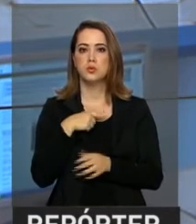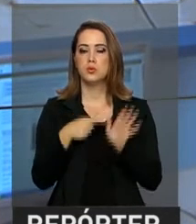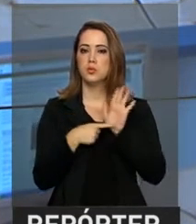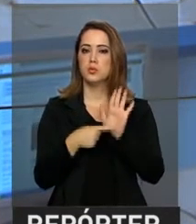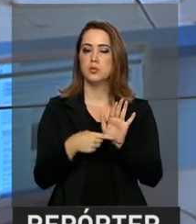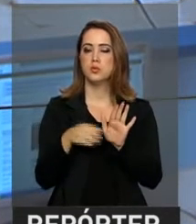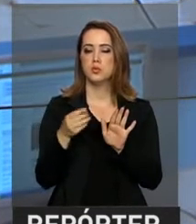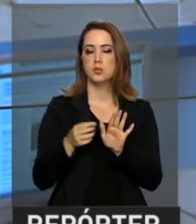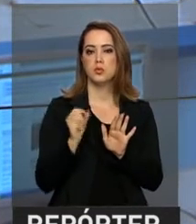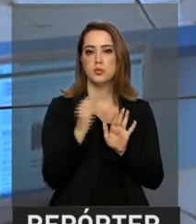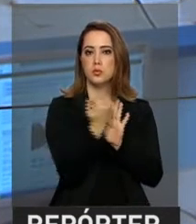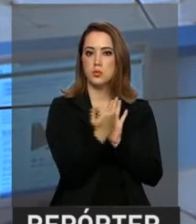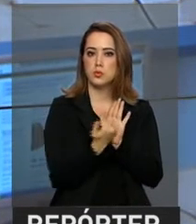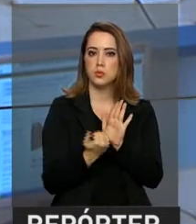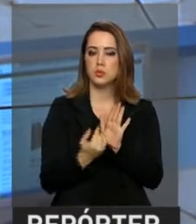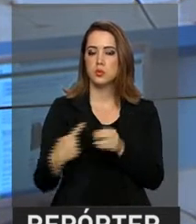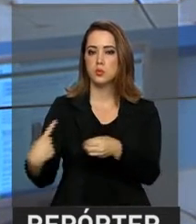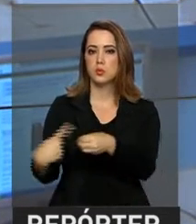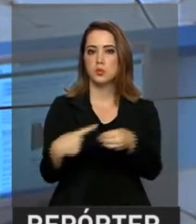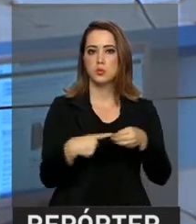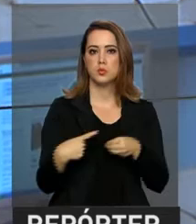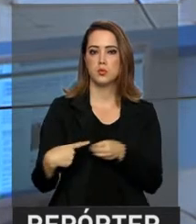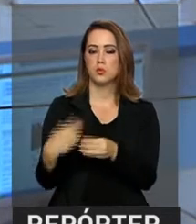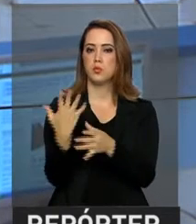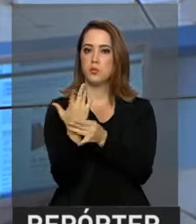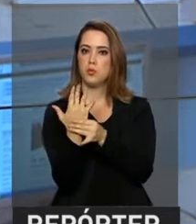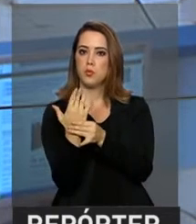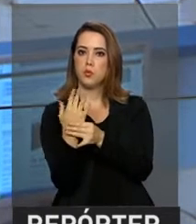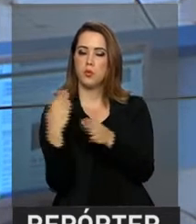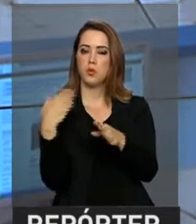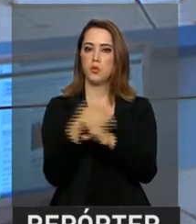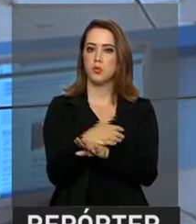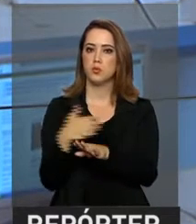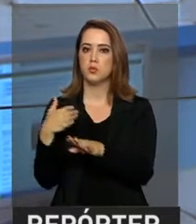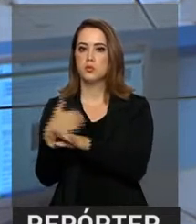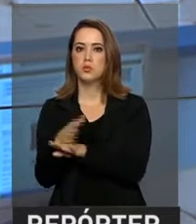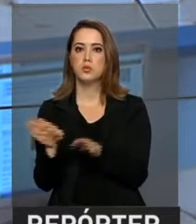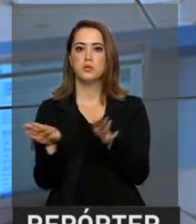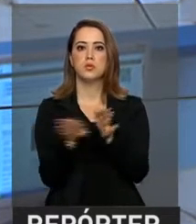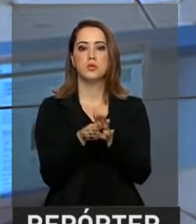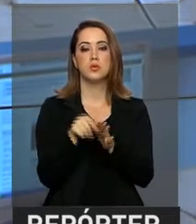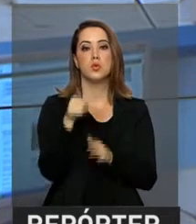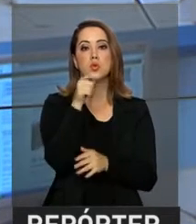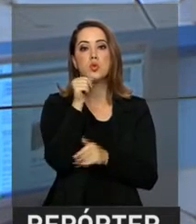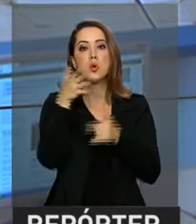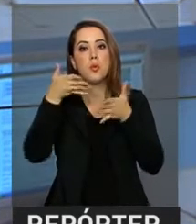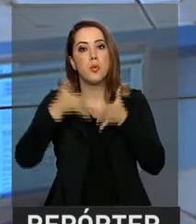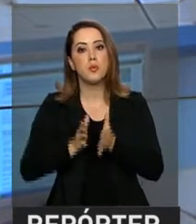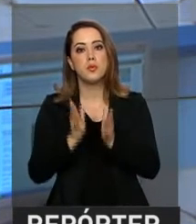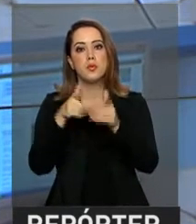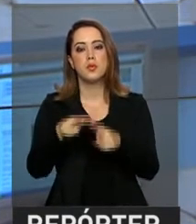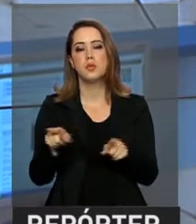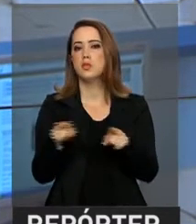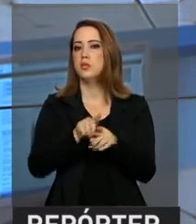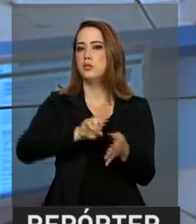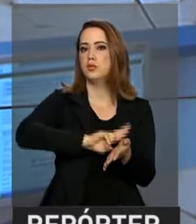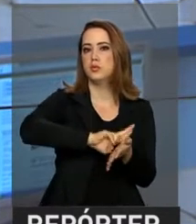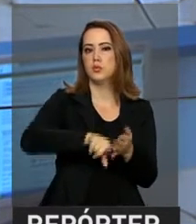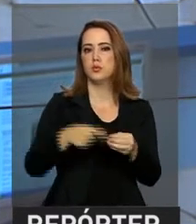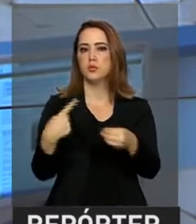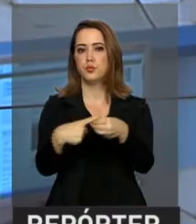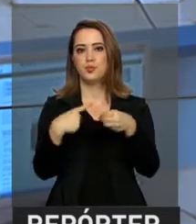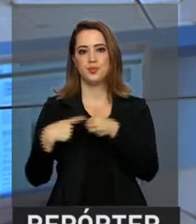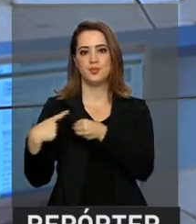na cidade. O símbolo dos Jogos Rio 2016 vai chegar ao Rio de Janeiro pelo mar e vai passar por pontos históricos da